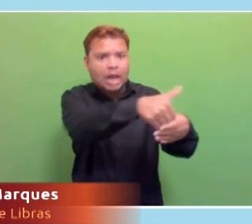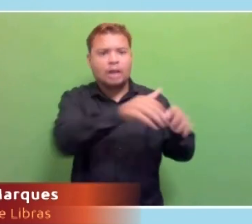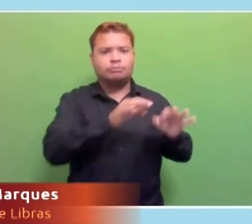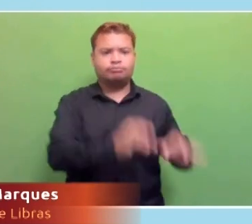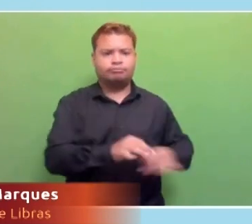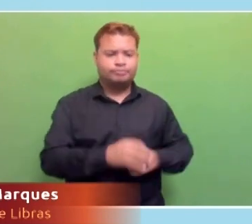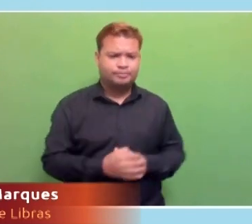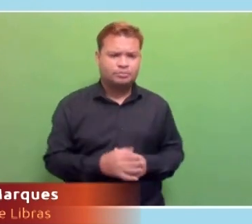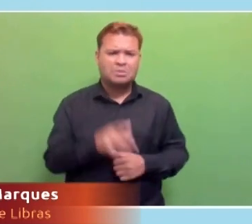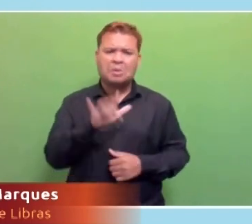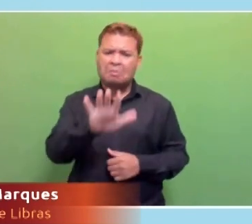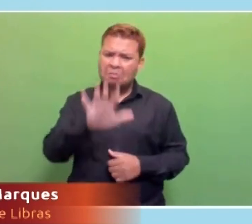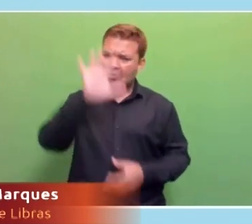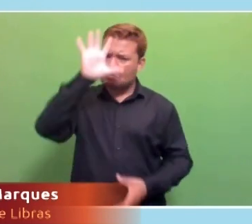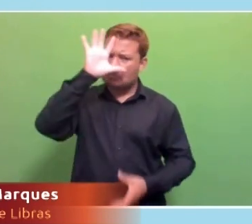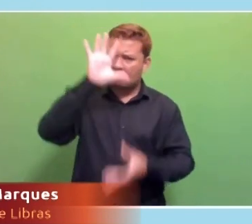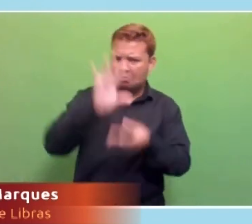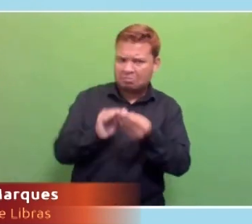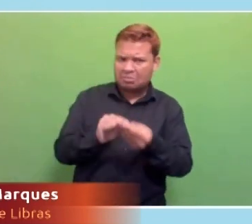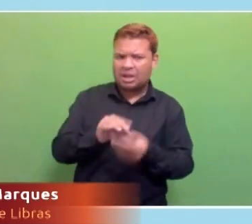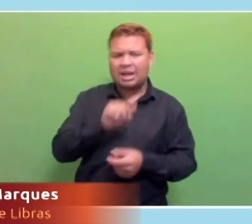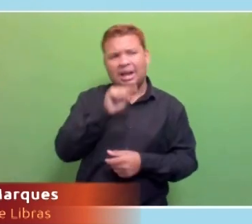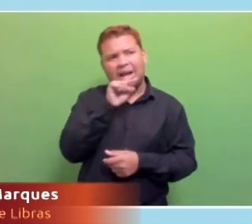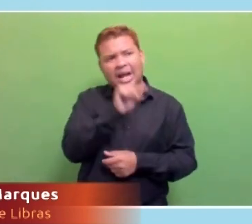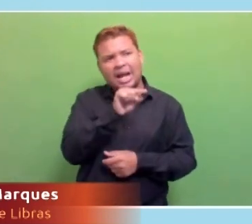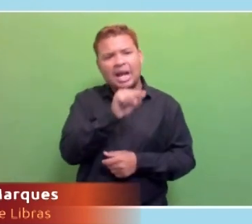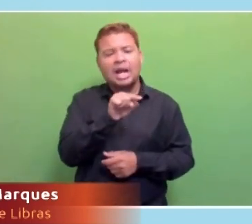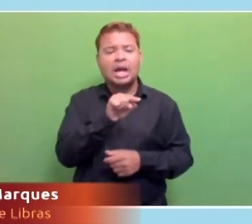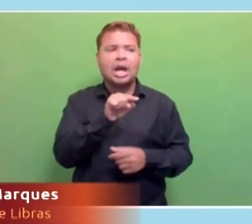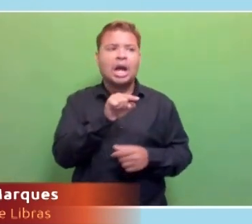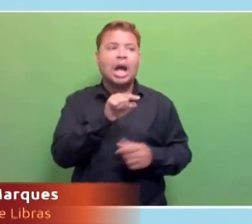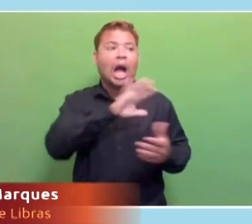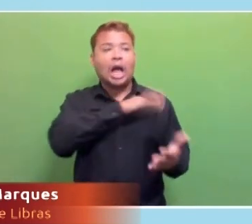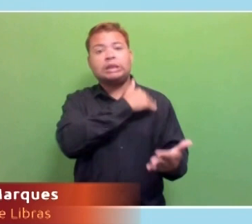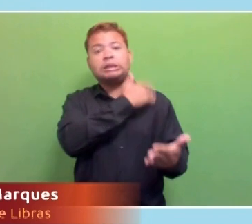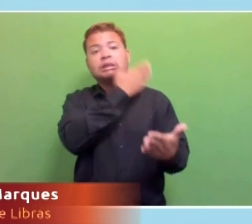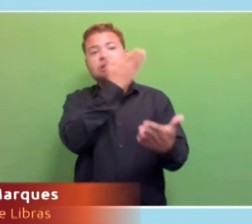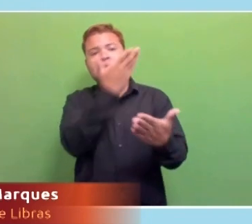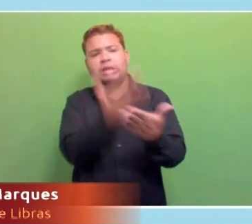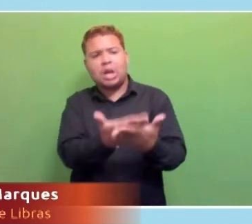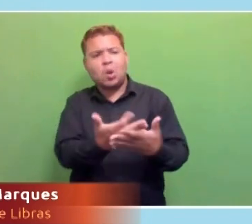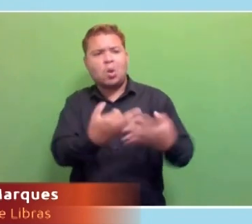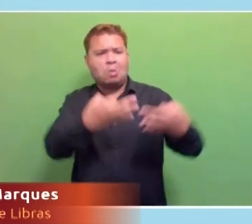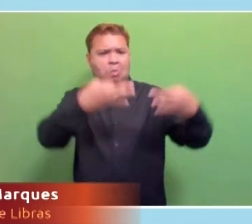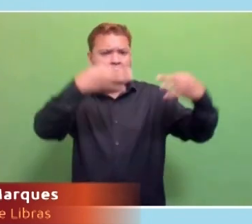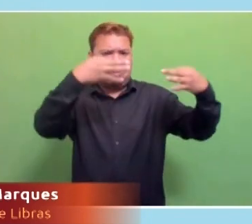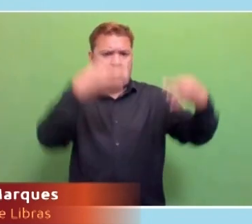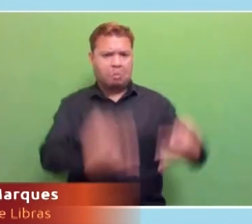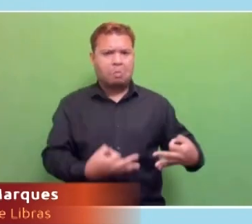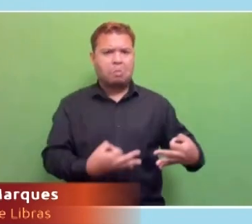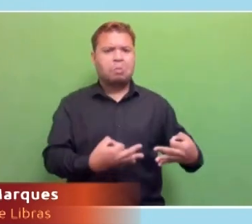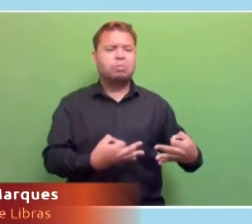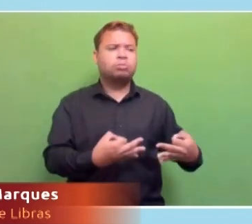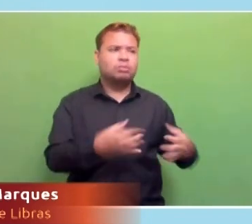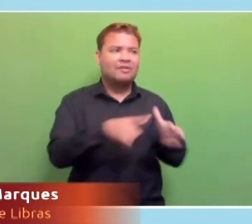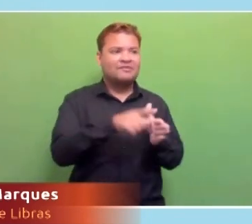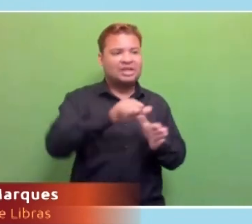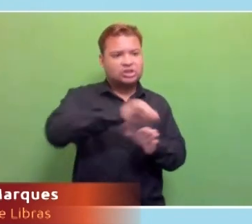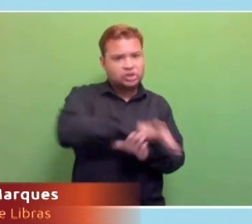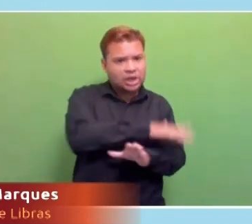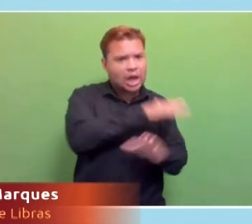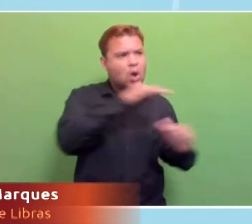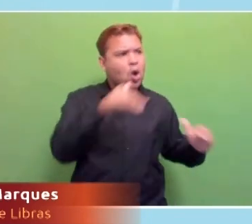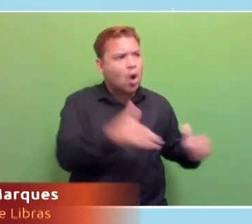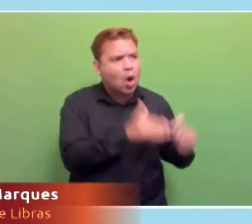dizer que esse grupo seja ainda tenha a mesma legitimidade mesmo dentro da faixa de Gaza.